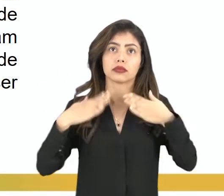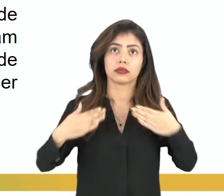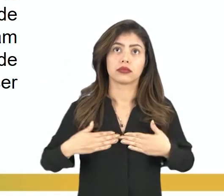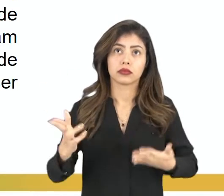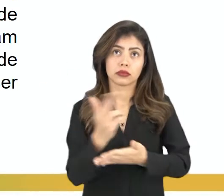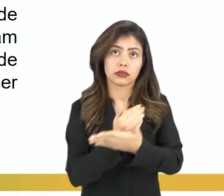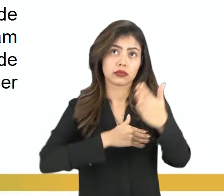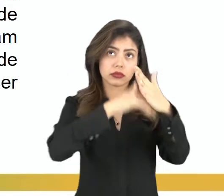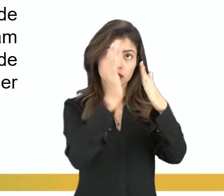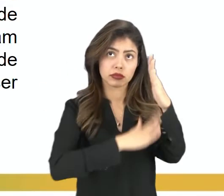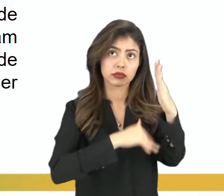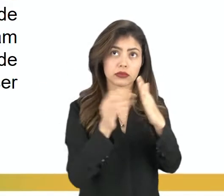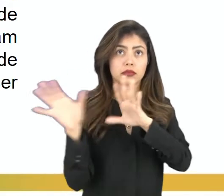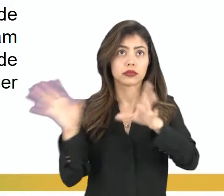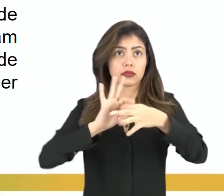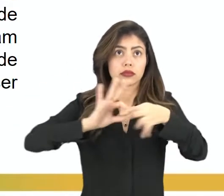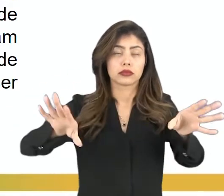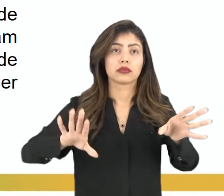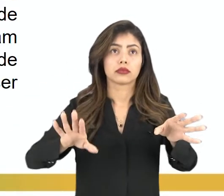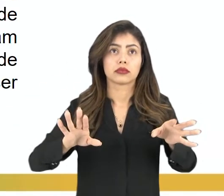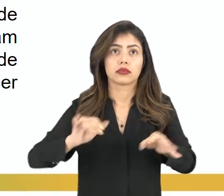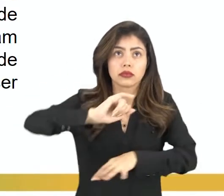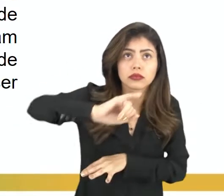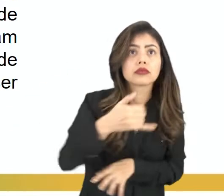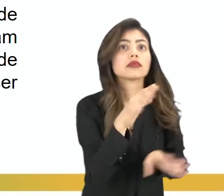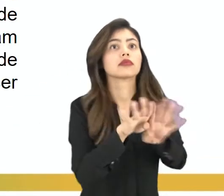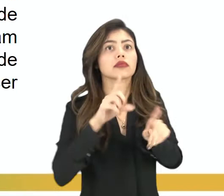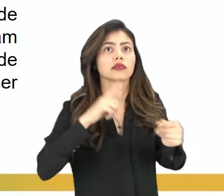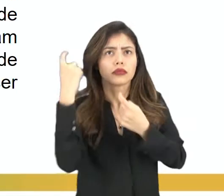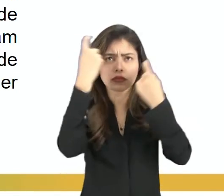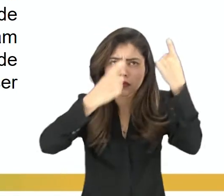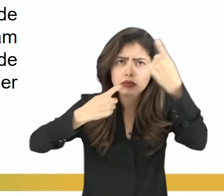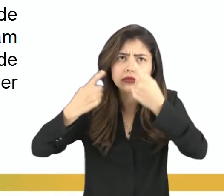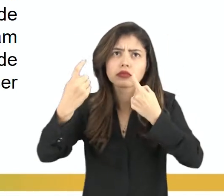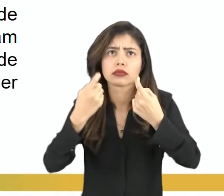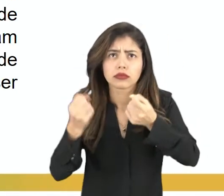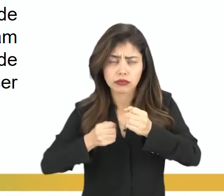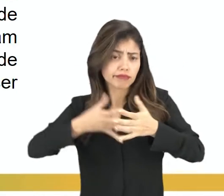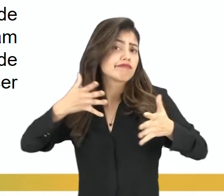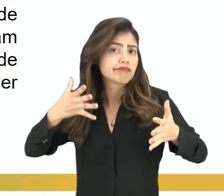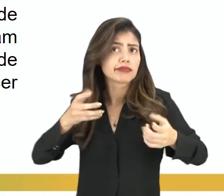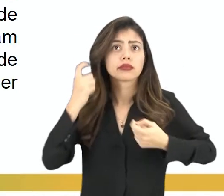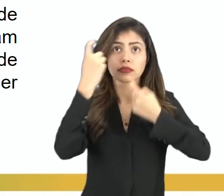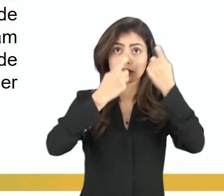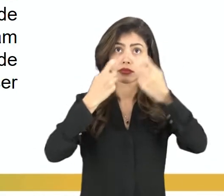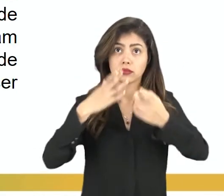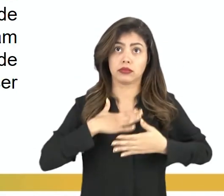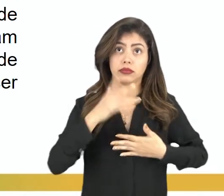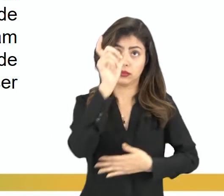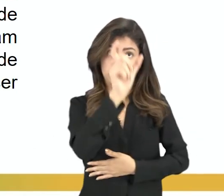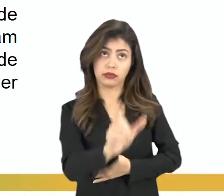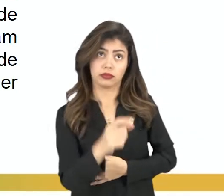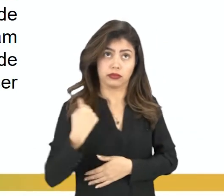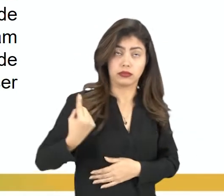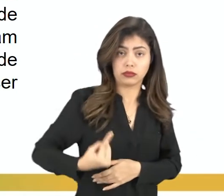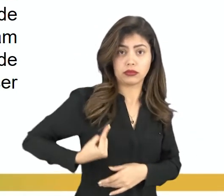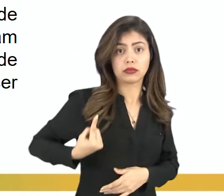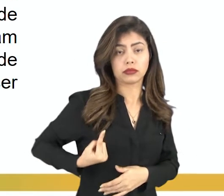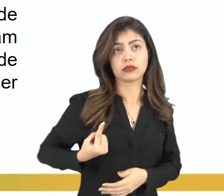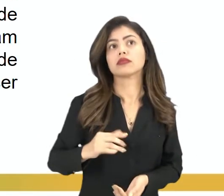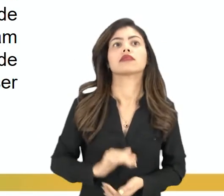corporal do artista com a pintura, nasce da liberdade de improvisação, do gesto espontâneo, da expressão de